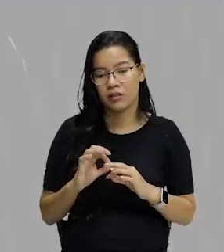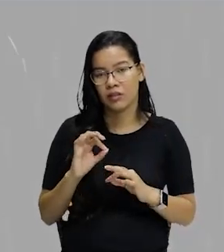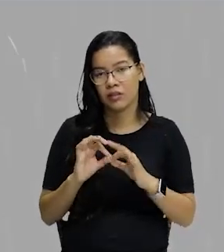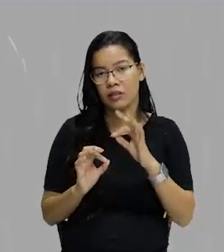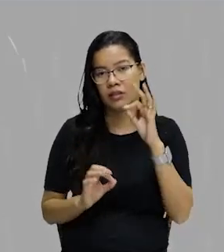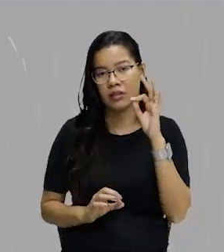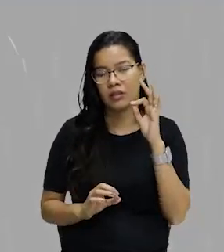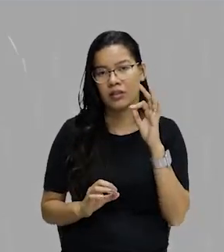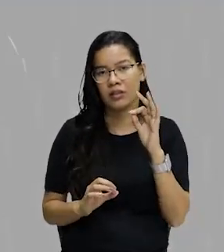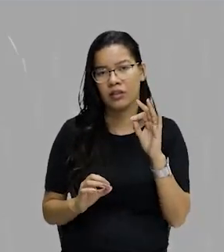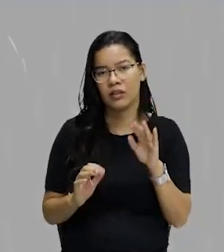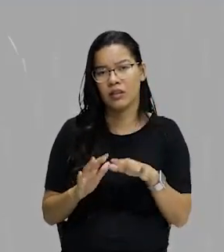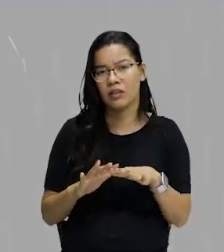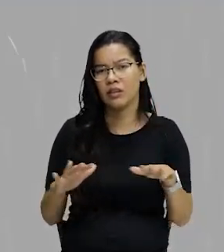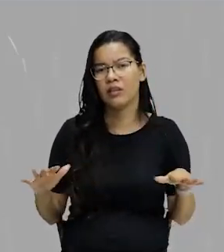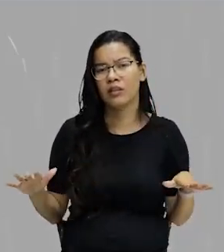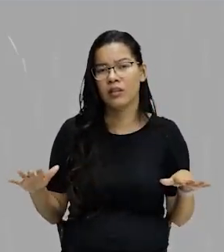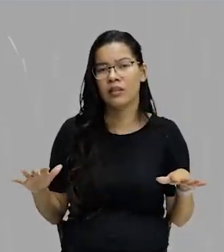A